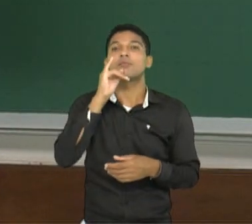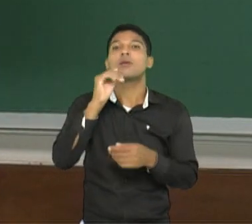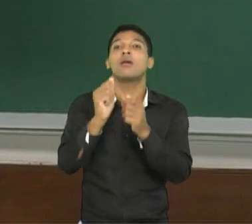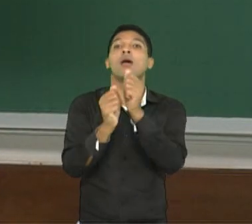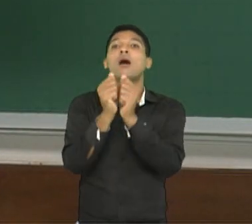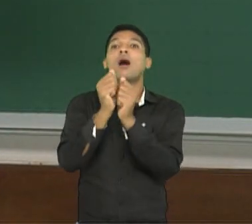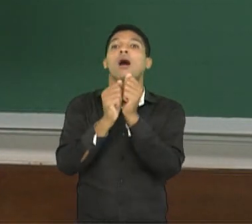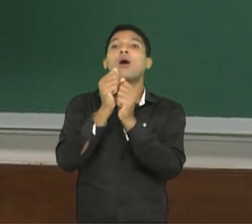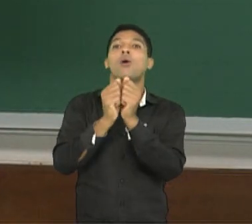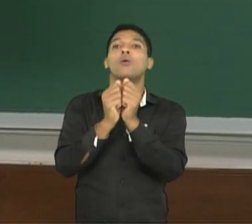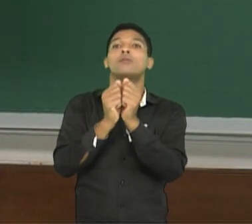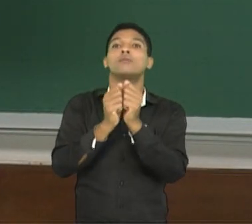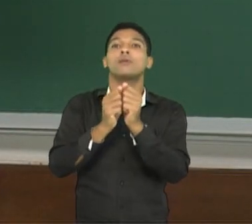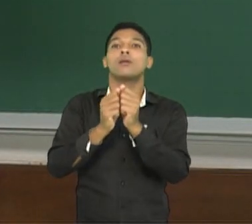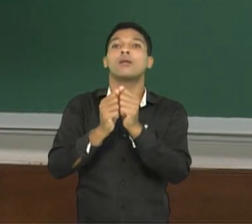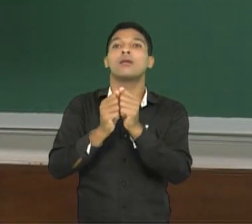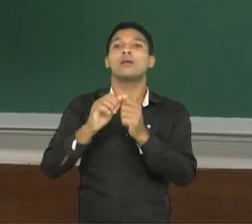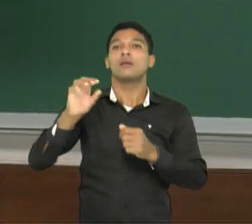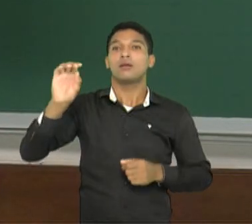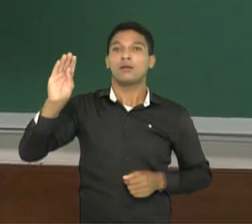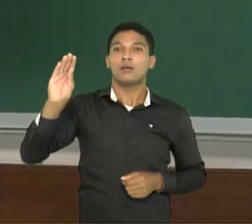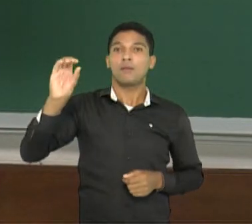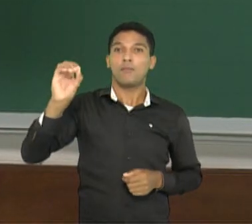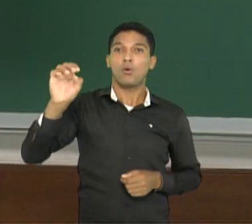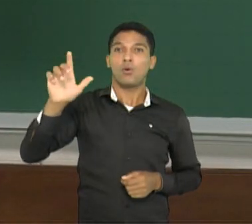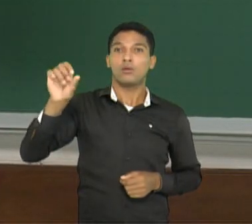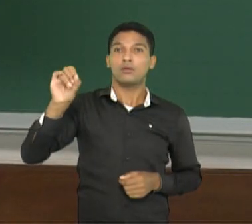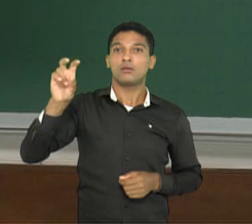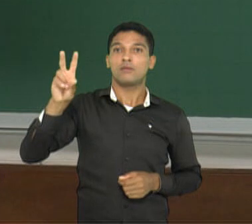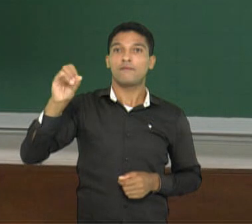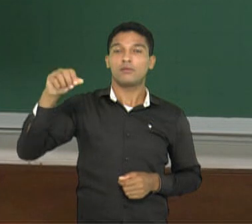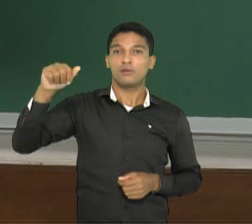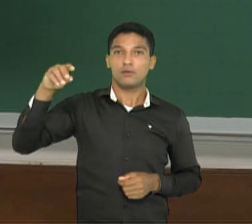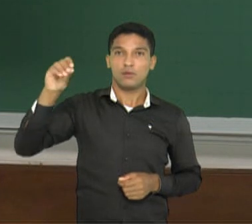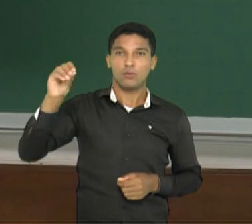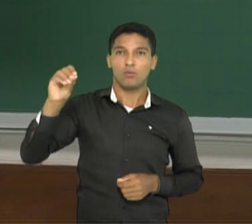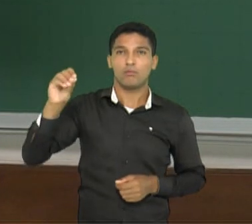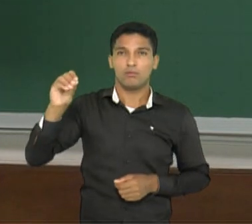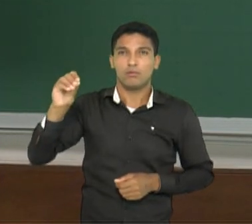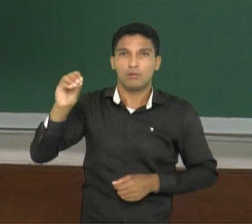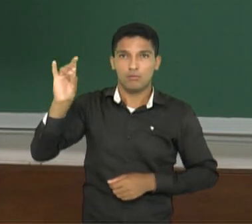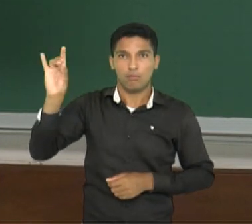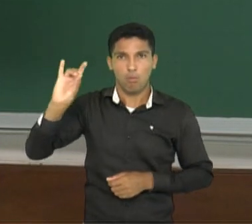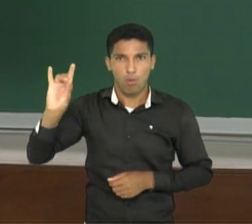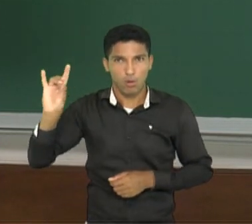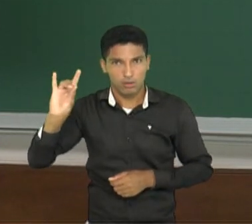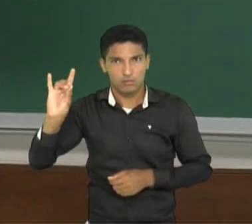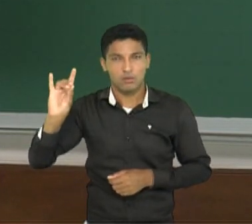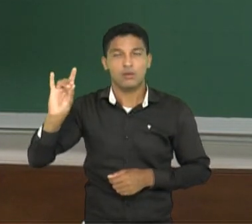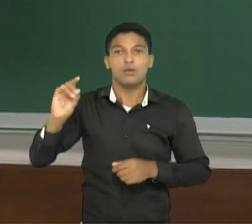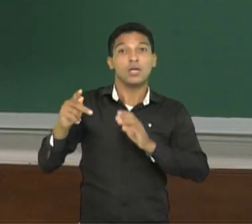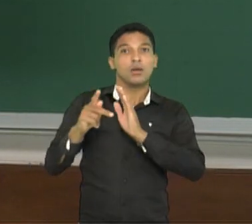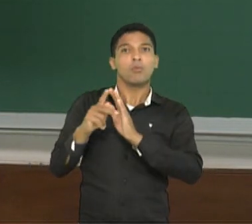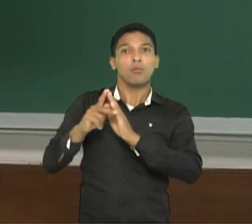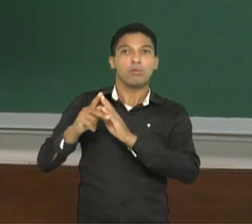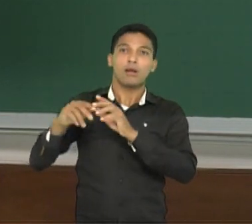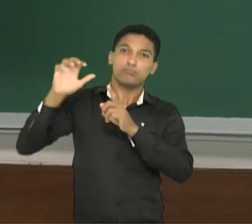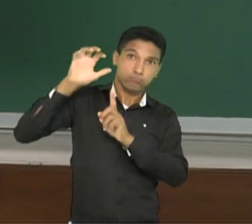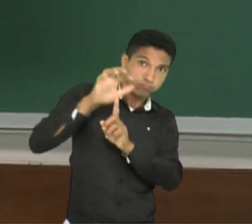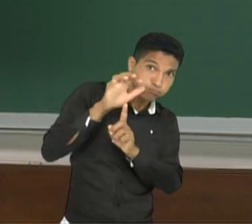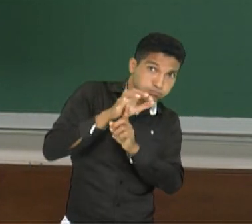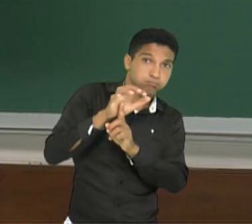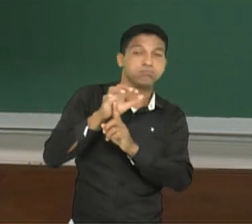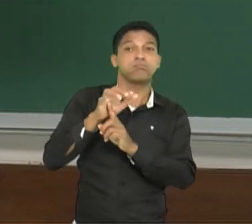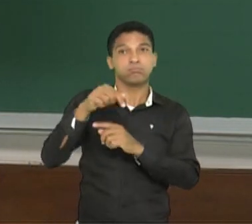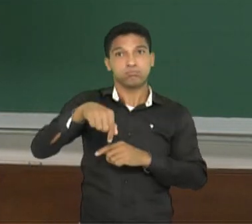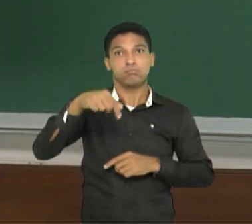A proximidade com países vizinhos também influencia nessa característica, certo? E os peixes do Pantanal, que também tem a